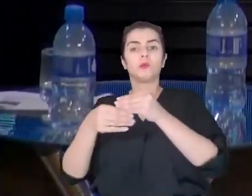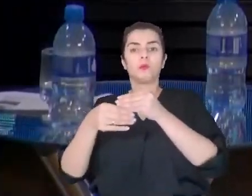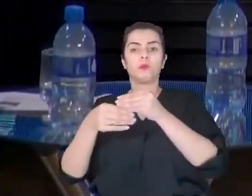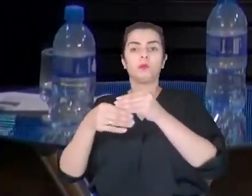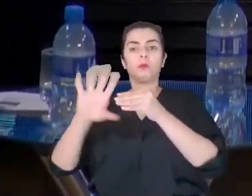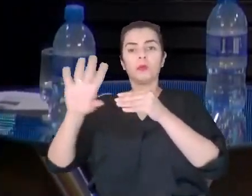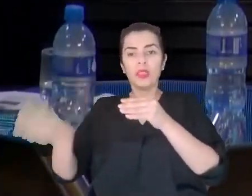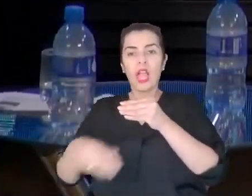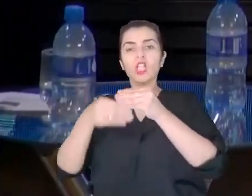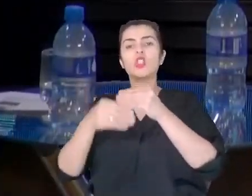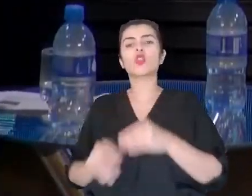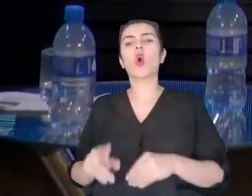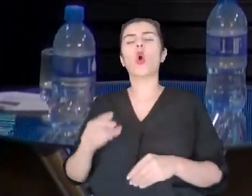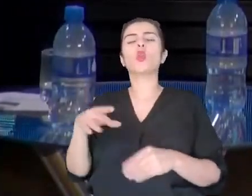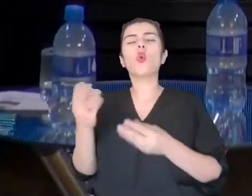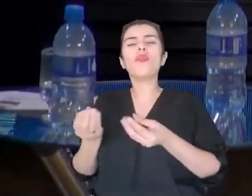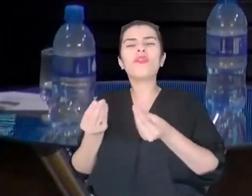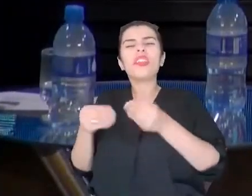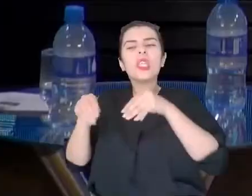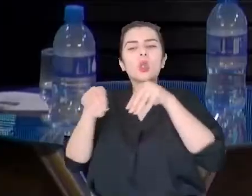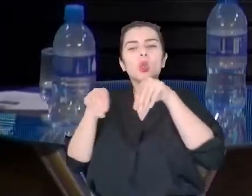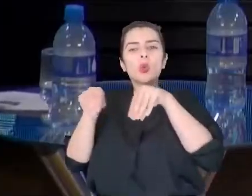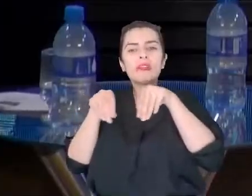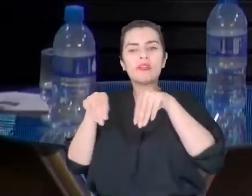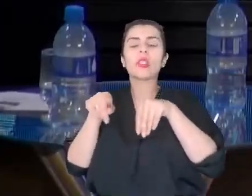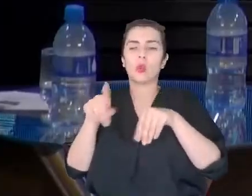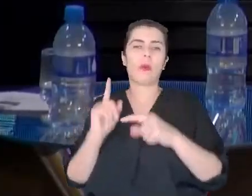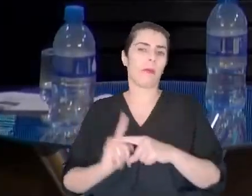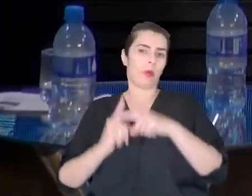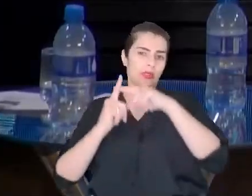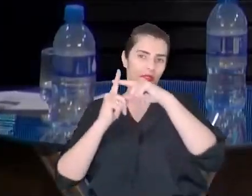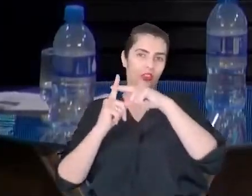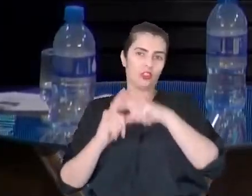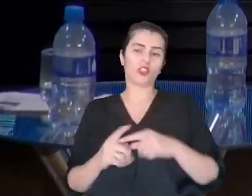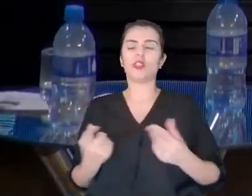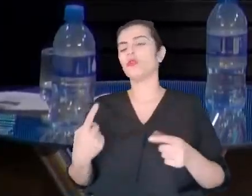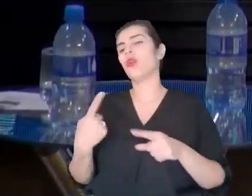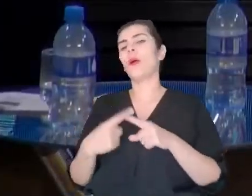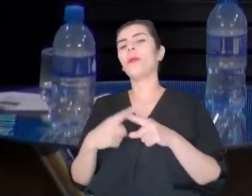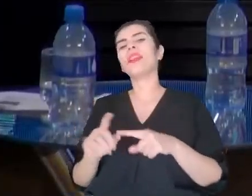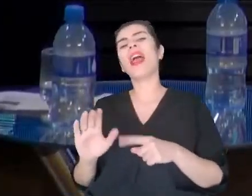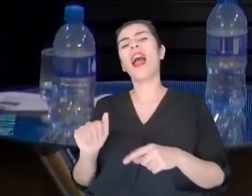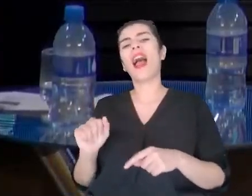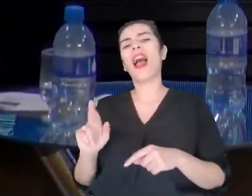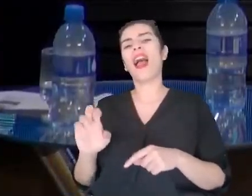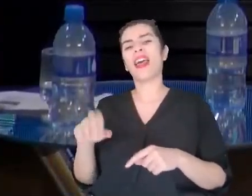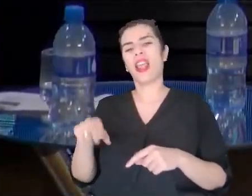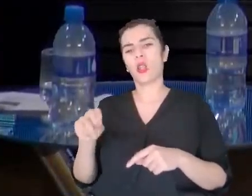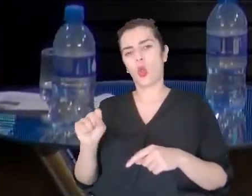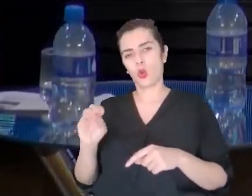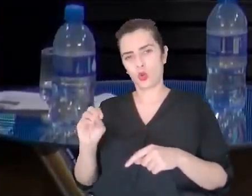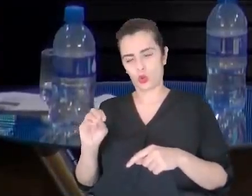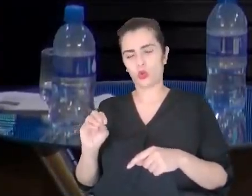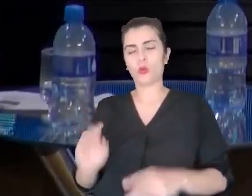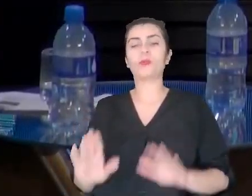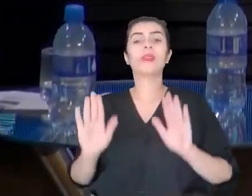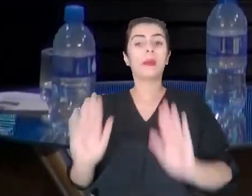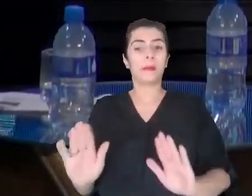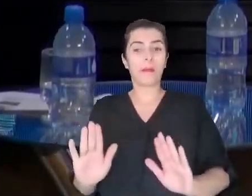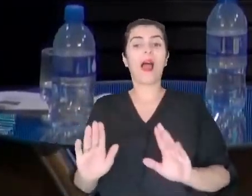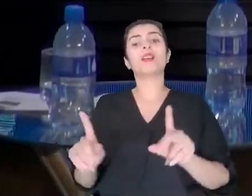o ultrafino na mistura. Isso é um ponto positivo, do que o arenoso, mas também a